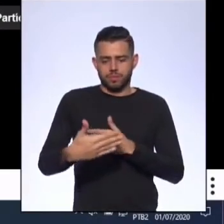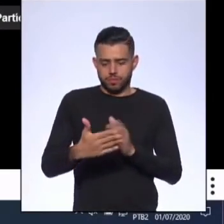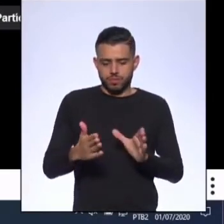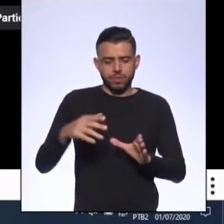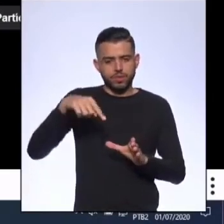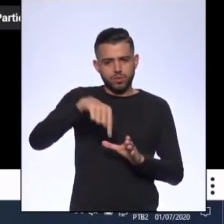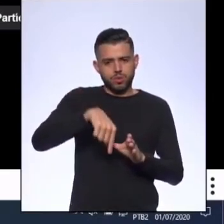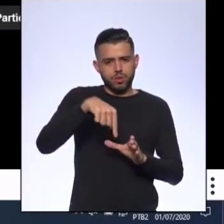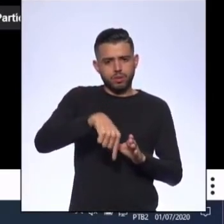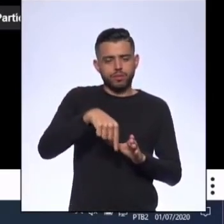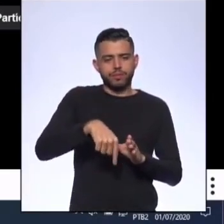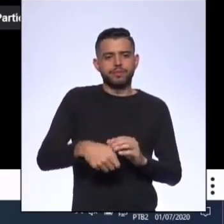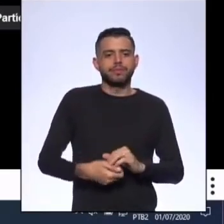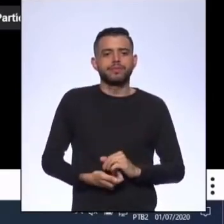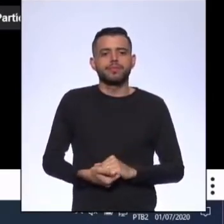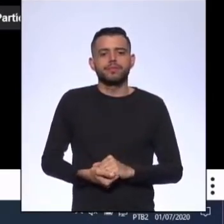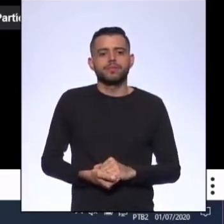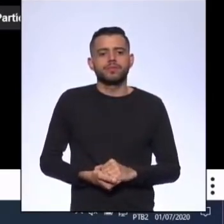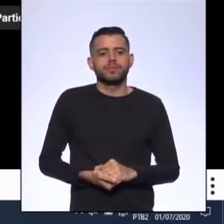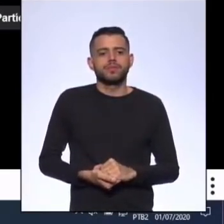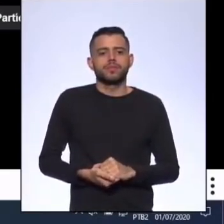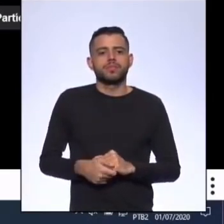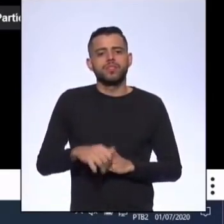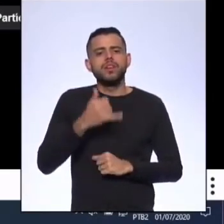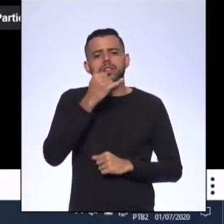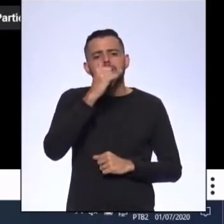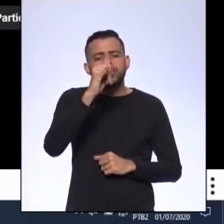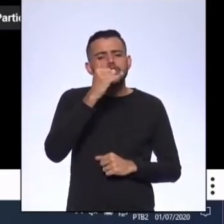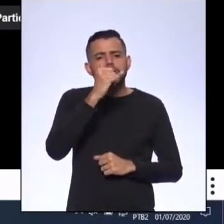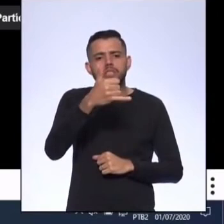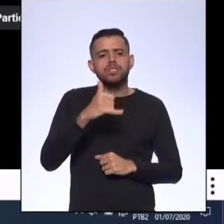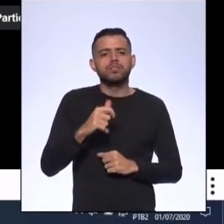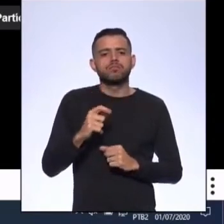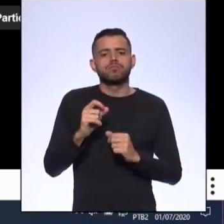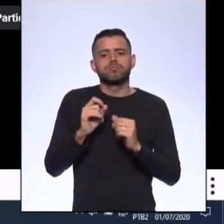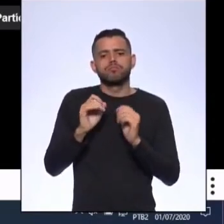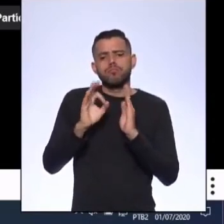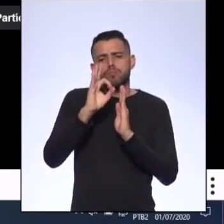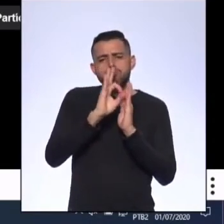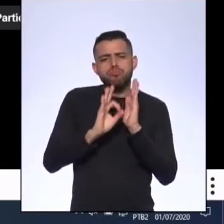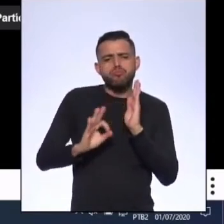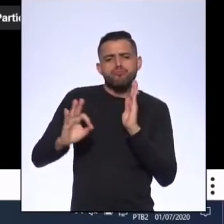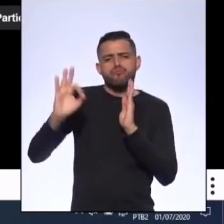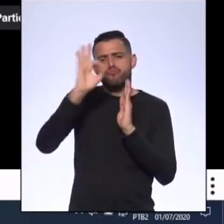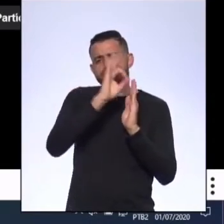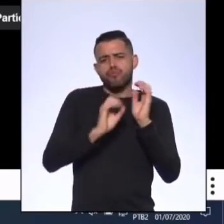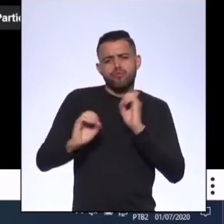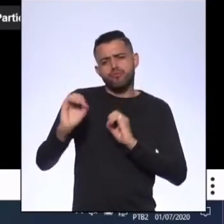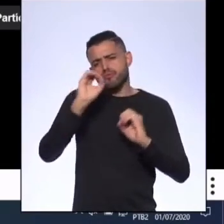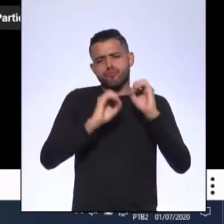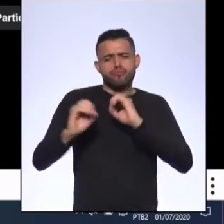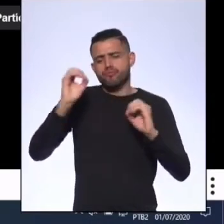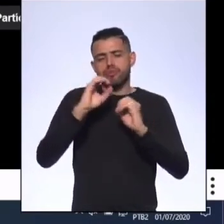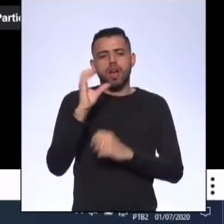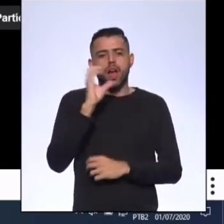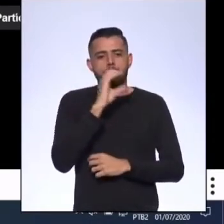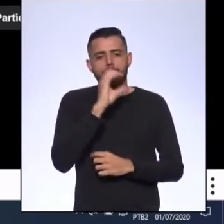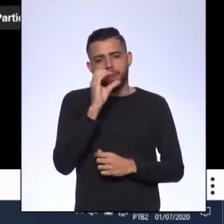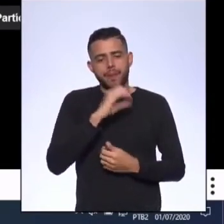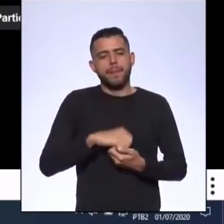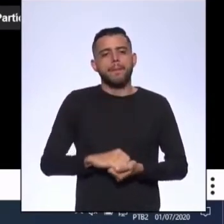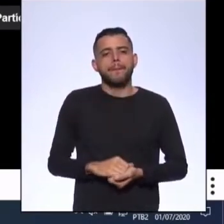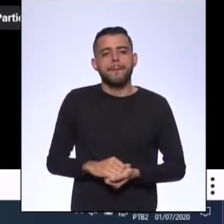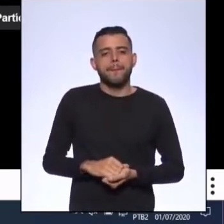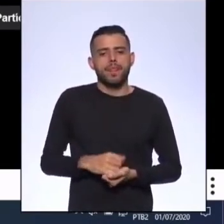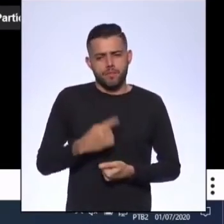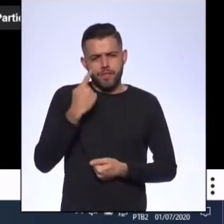mesmo. E aí, meus alunos, o que aconteceu quando eu forneci energia para as partículas, hein? Tá vendo ali? Ó, você aumentou ali a velocidade, né, de interação ali, né, entre